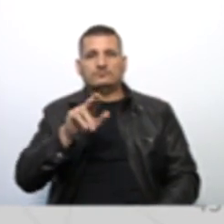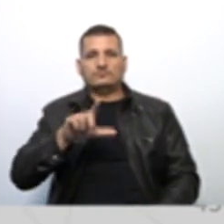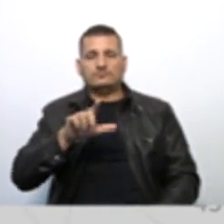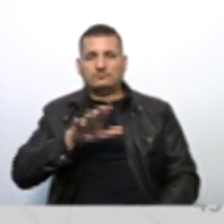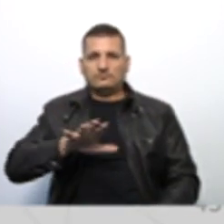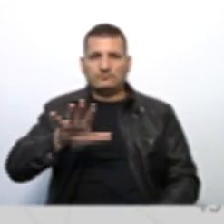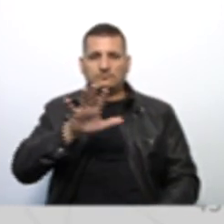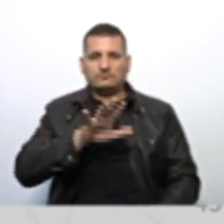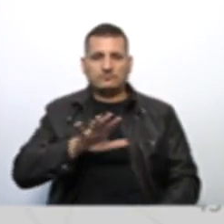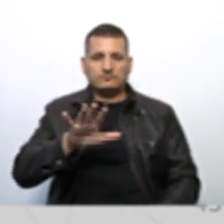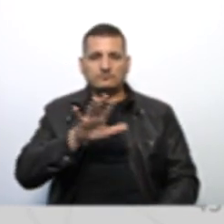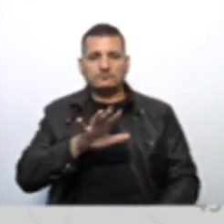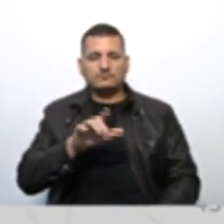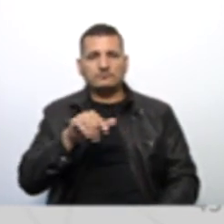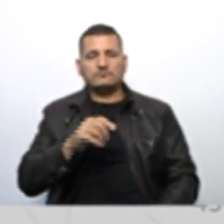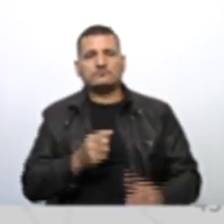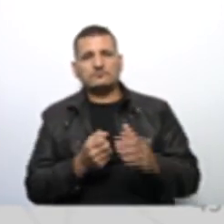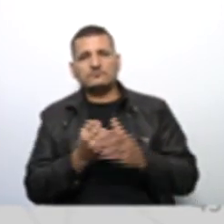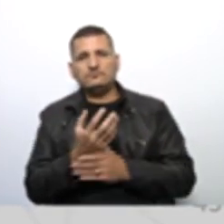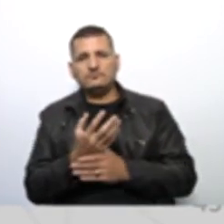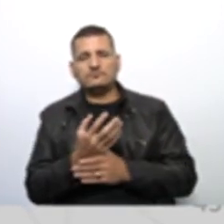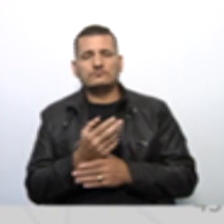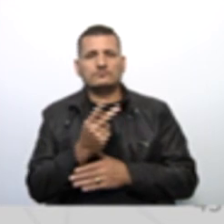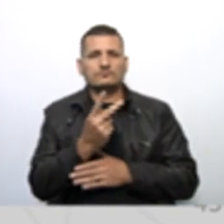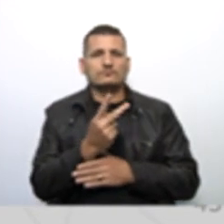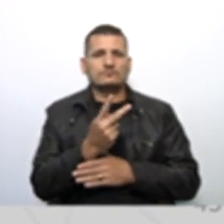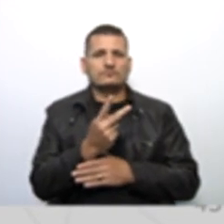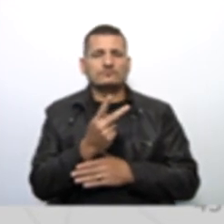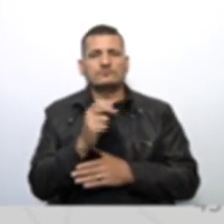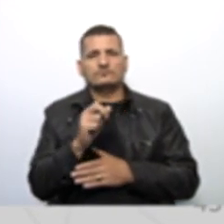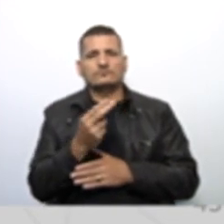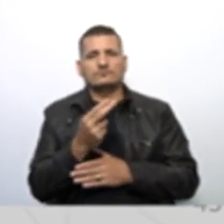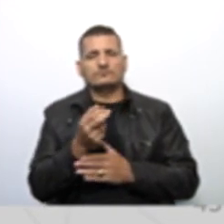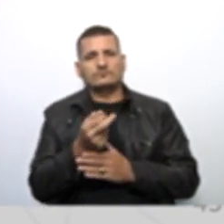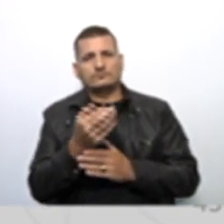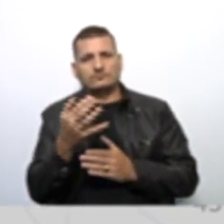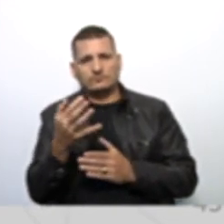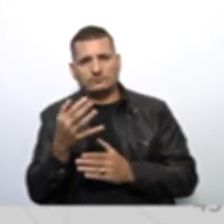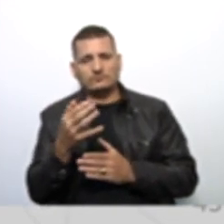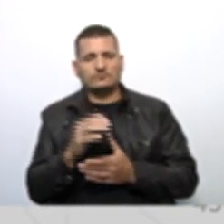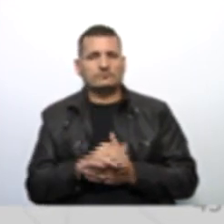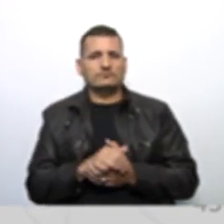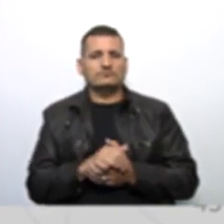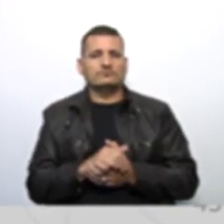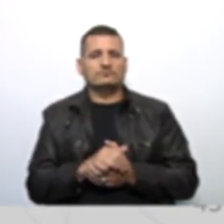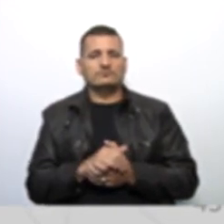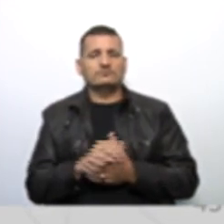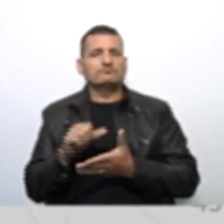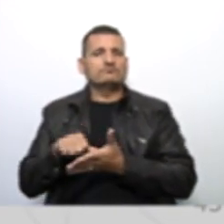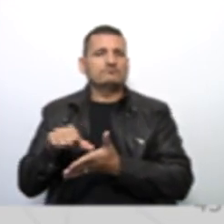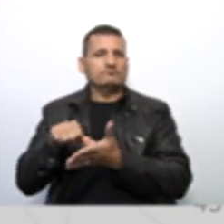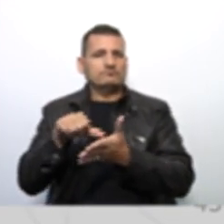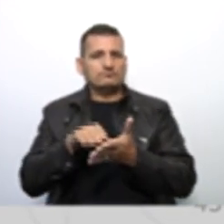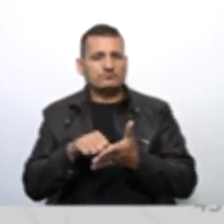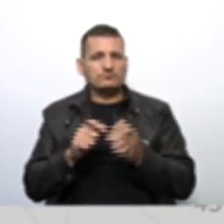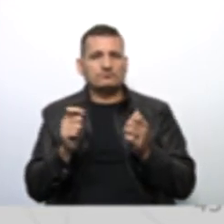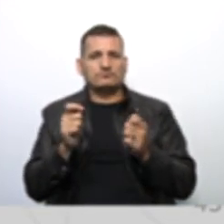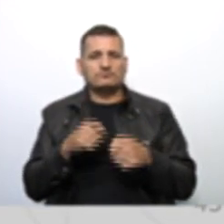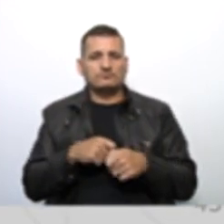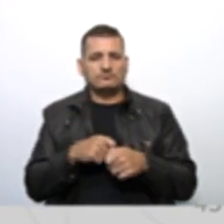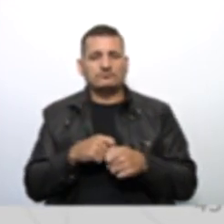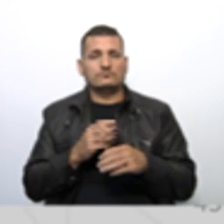ou criada entre 2 ou mais pontos que permite o acesso remoto aos funcionários ou parceiros à